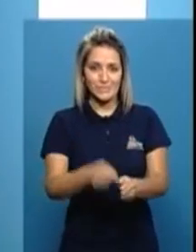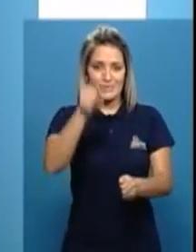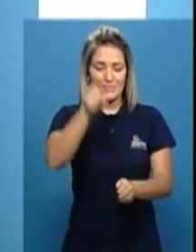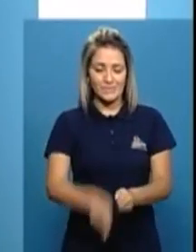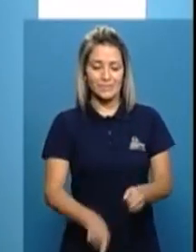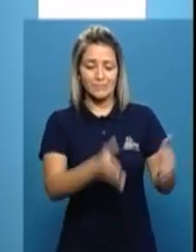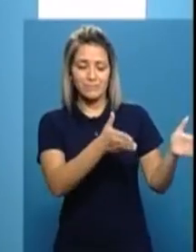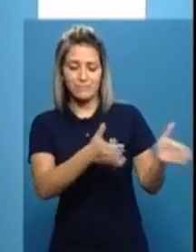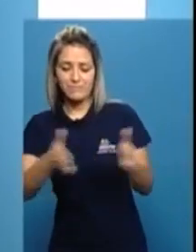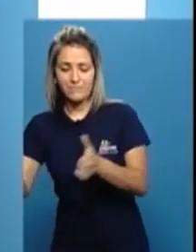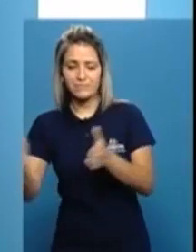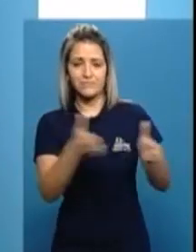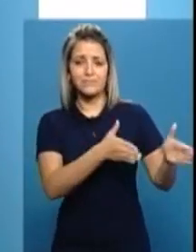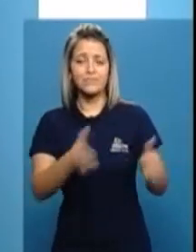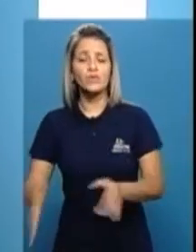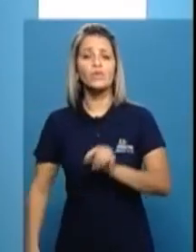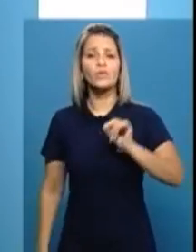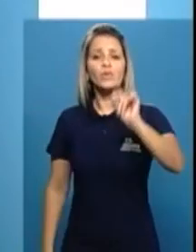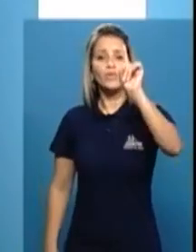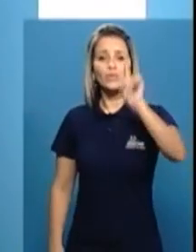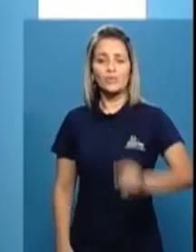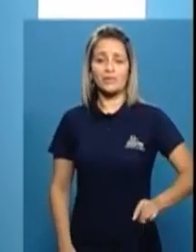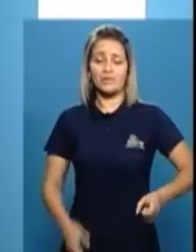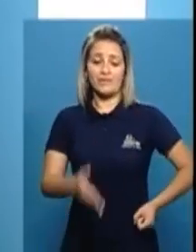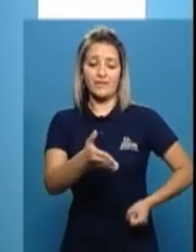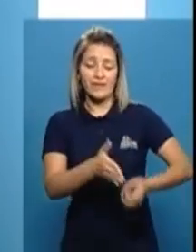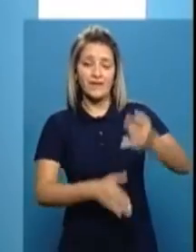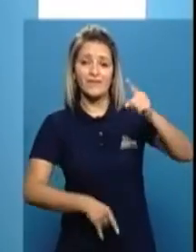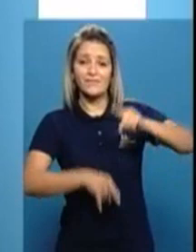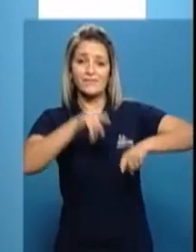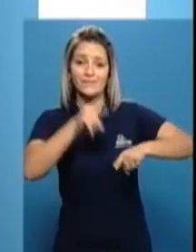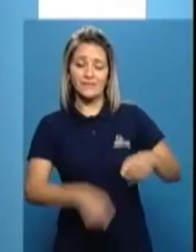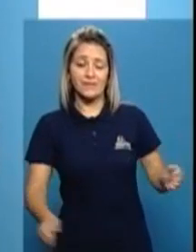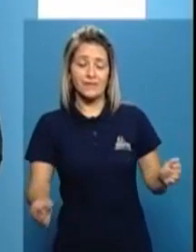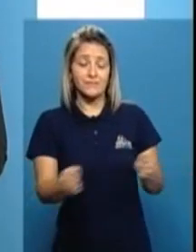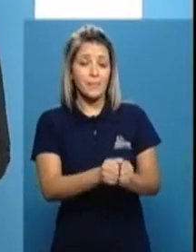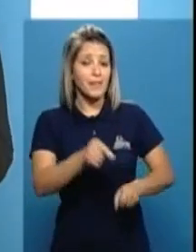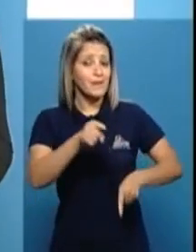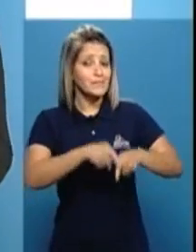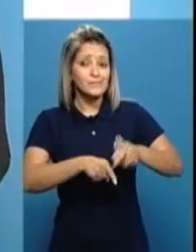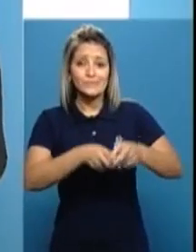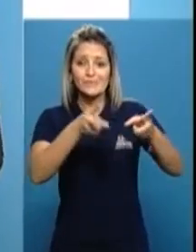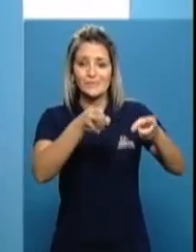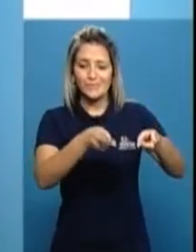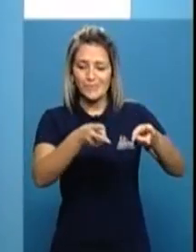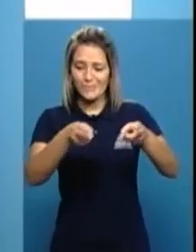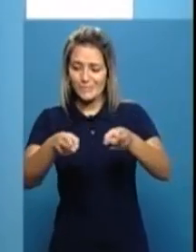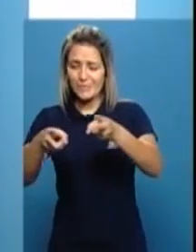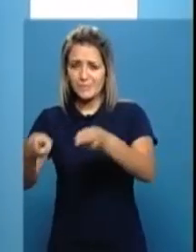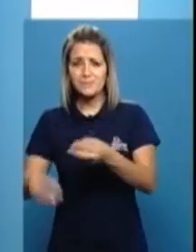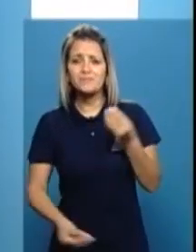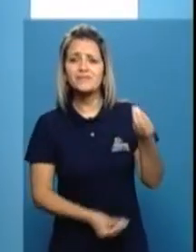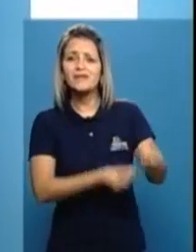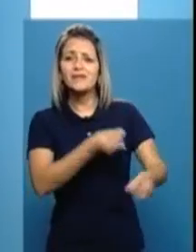constituir-se em um sistema de produção de grandes volumes e de produtos idênticos. Para isso, os